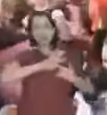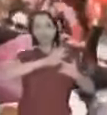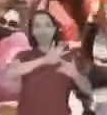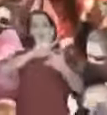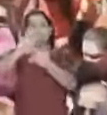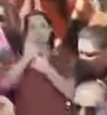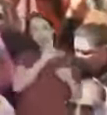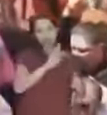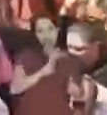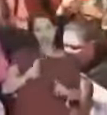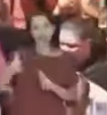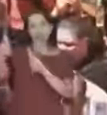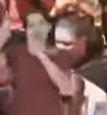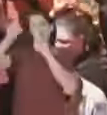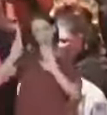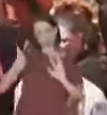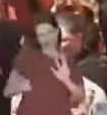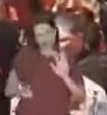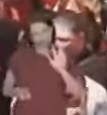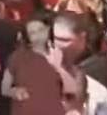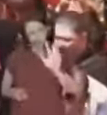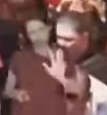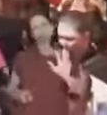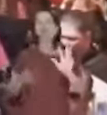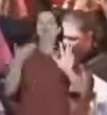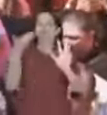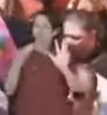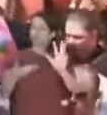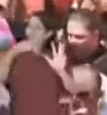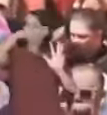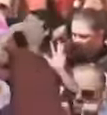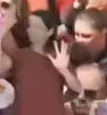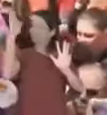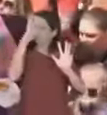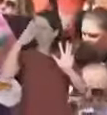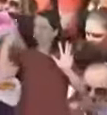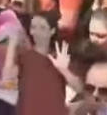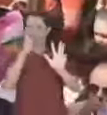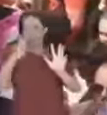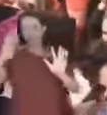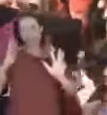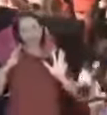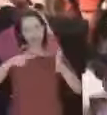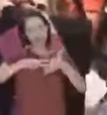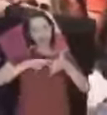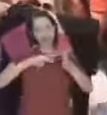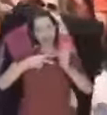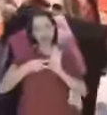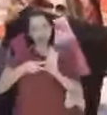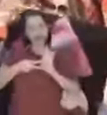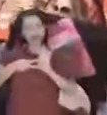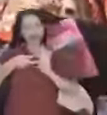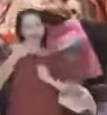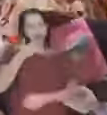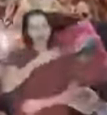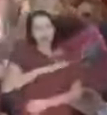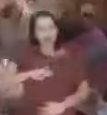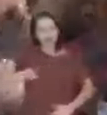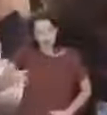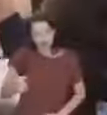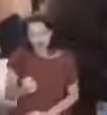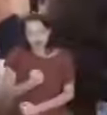esperança. Lulalá, o Brasil criança na alegria de se